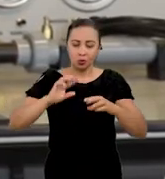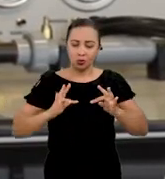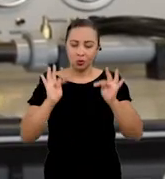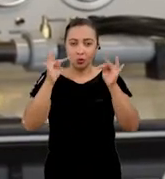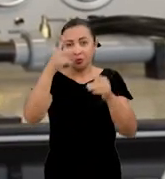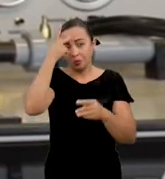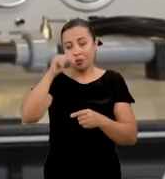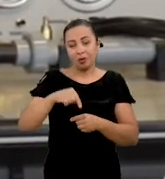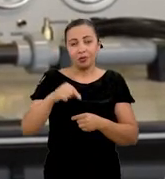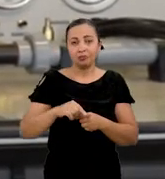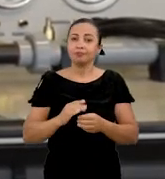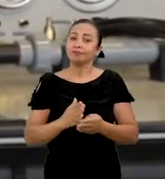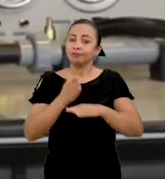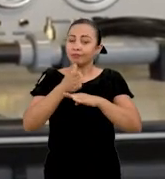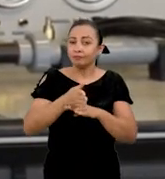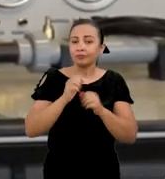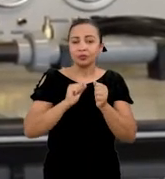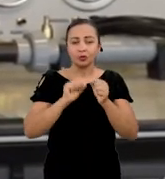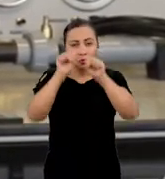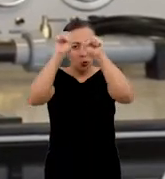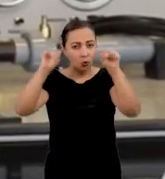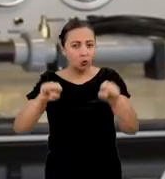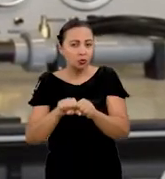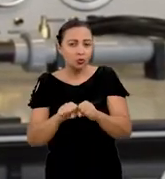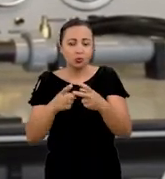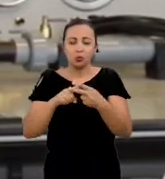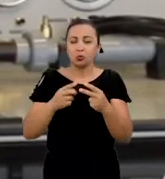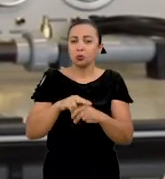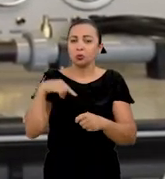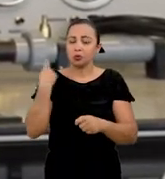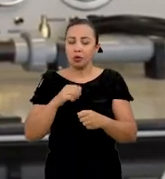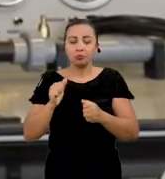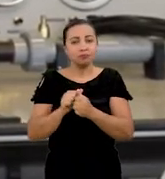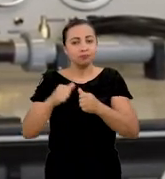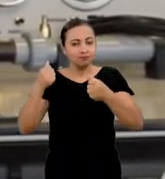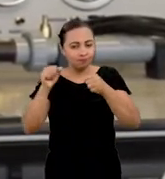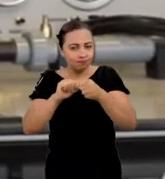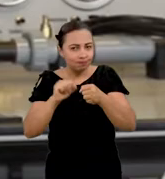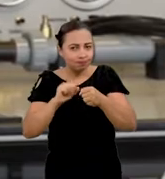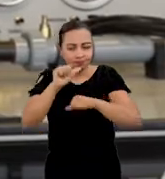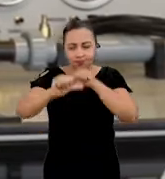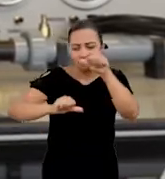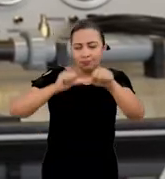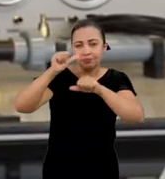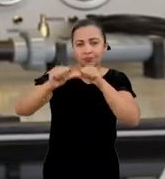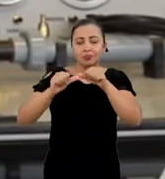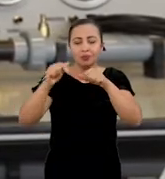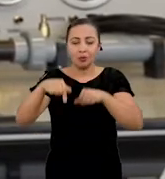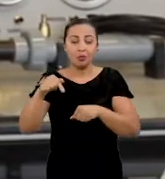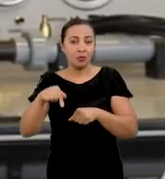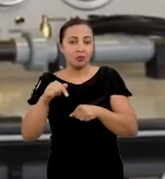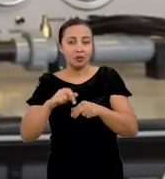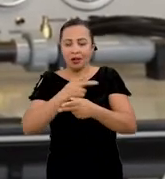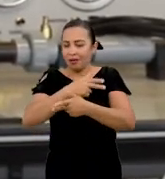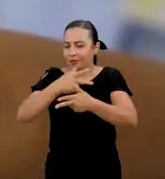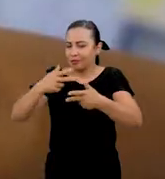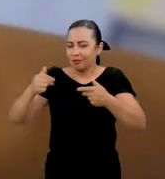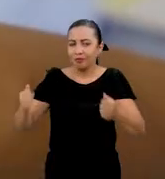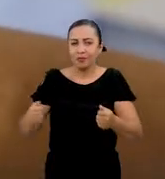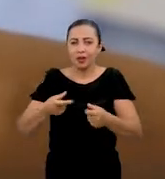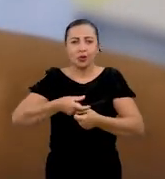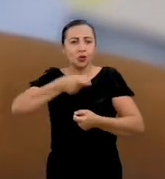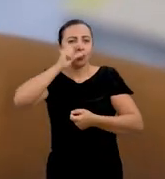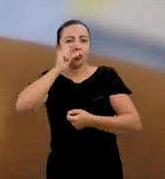essa tecnologia para cá e através desse sistema de produção nós plantamos nós desenvolvemos aqui